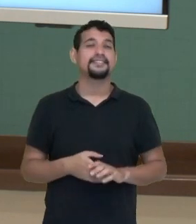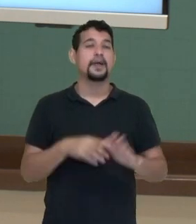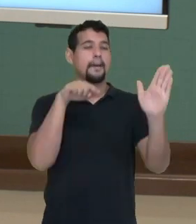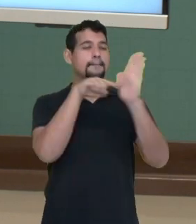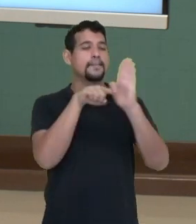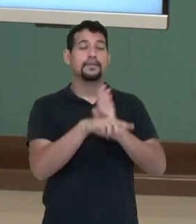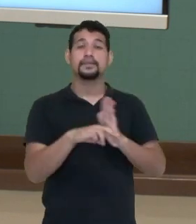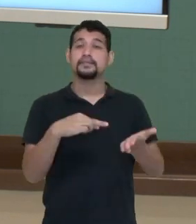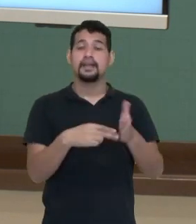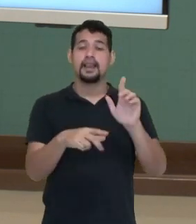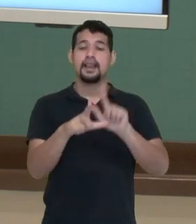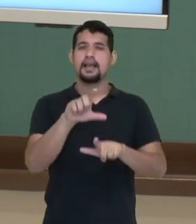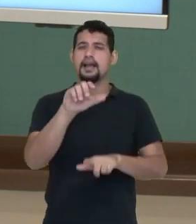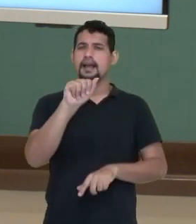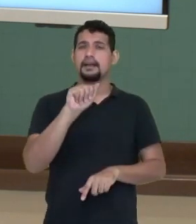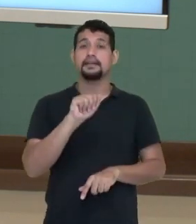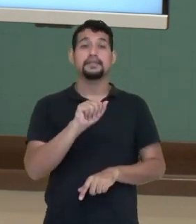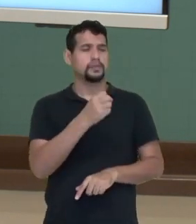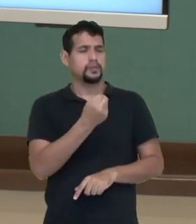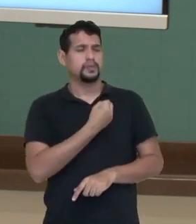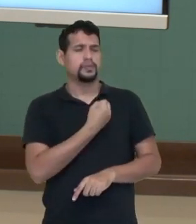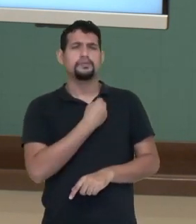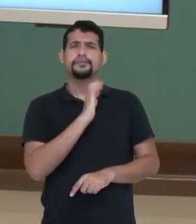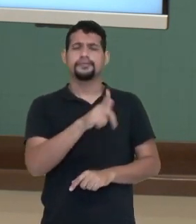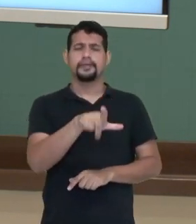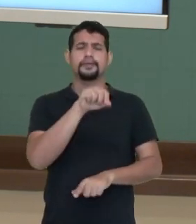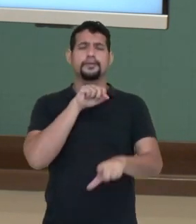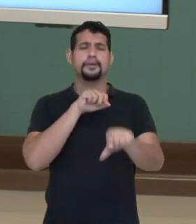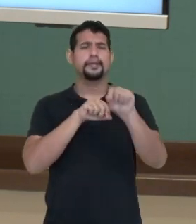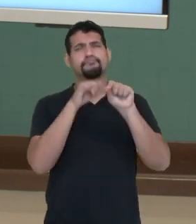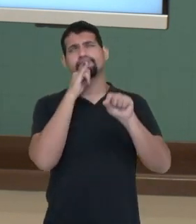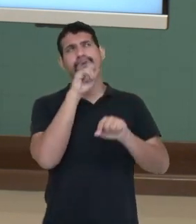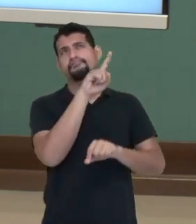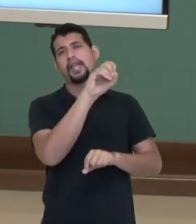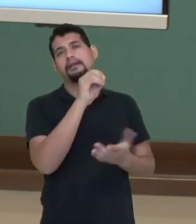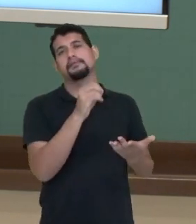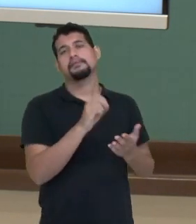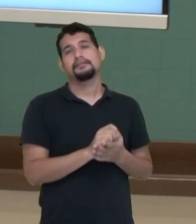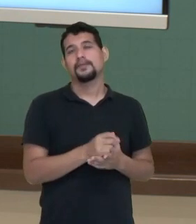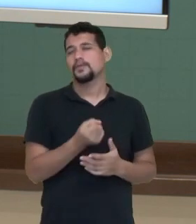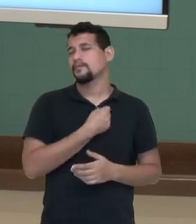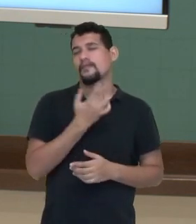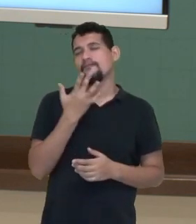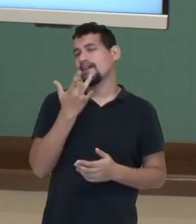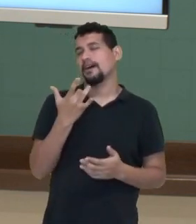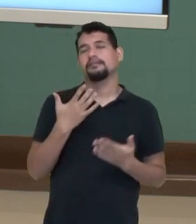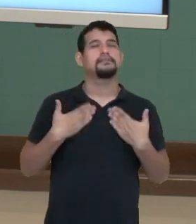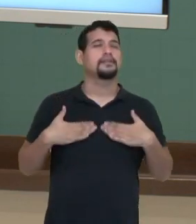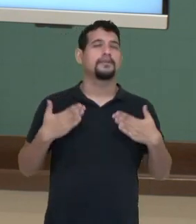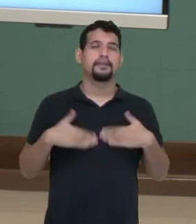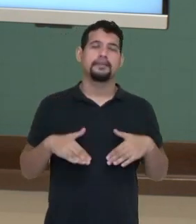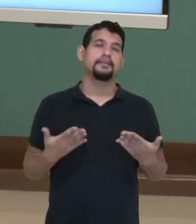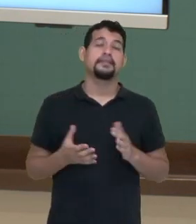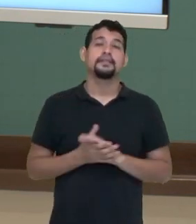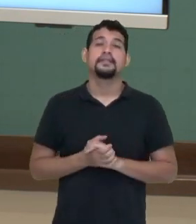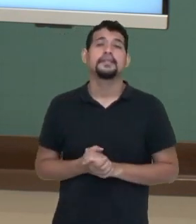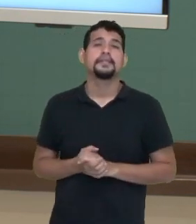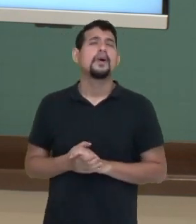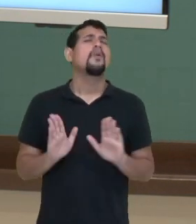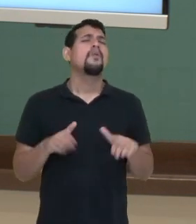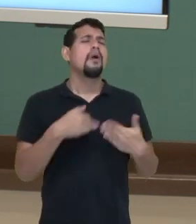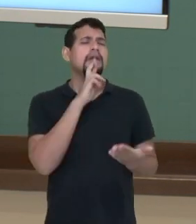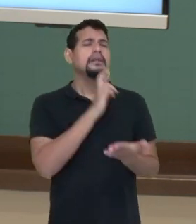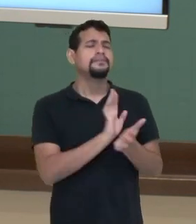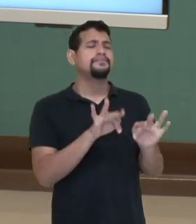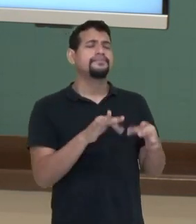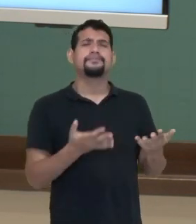perguntinhas são, letra A. Se o número escolhido for 10, ok? Um número fácil, tranquilo de fazer conta. Qual será o resultado